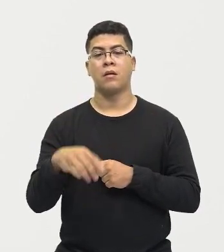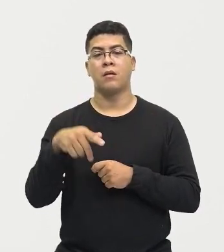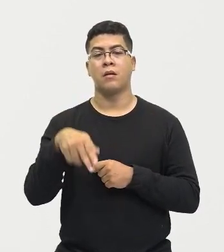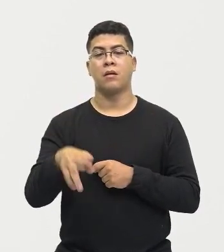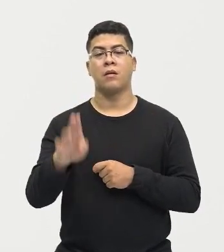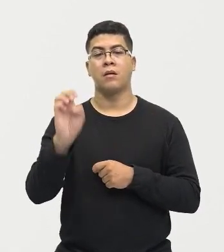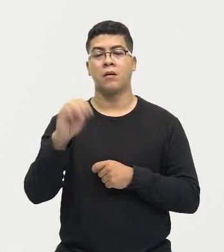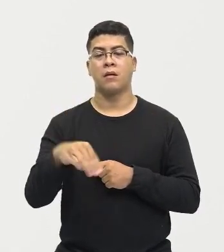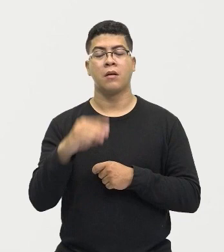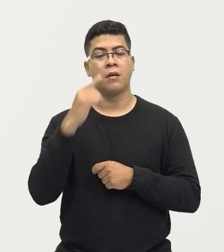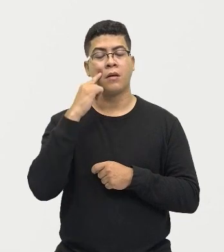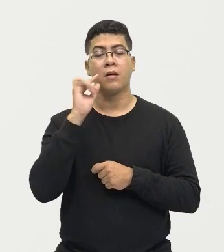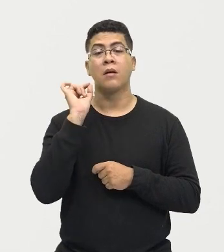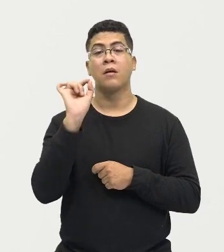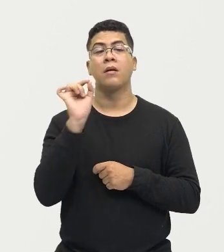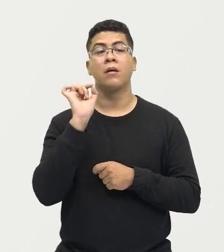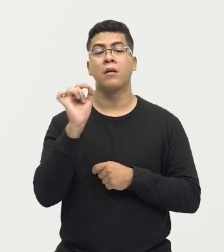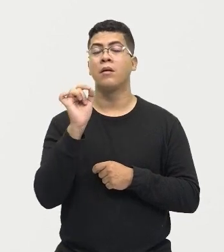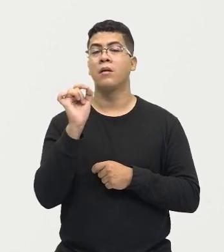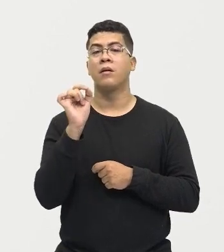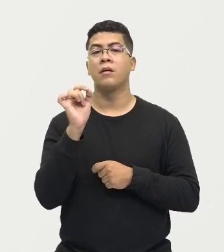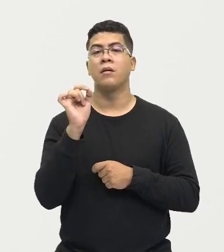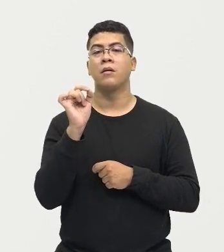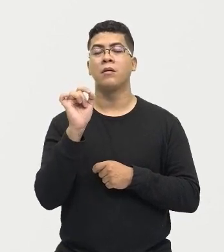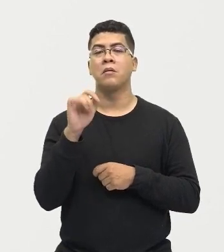discordaram de que o time havia